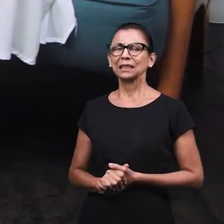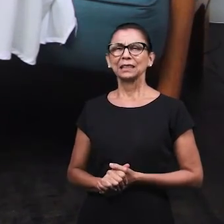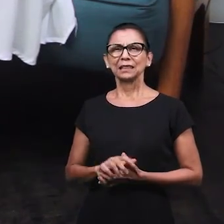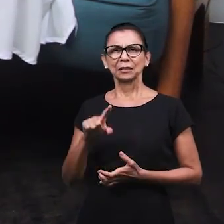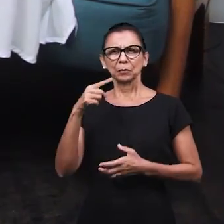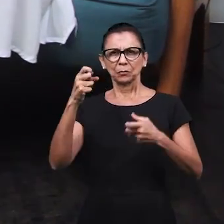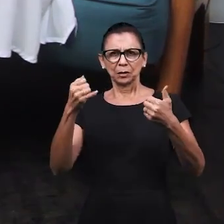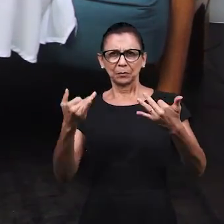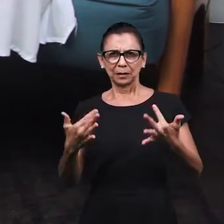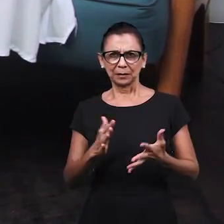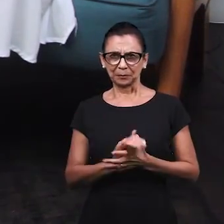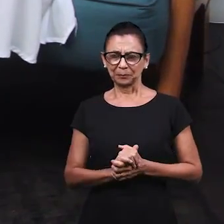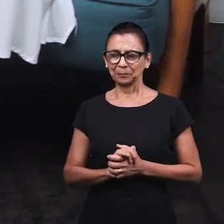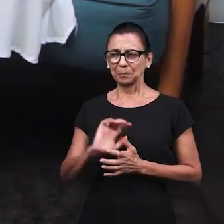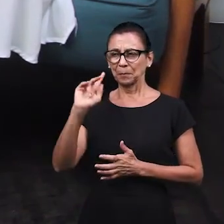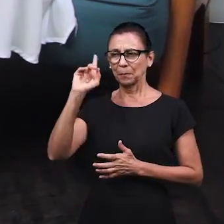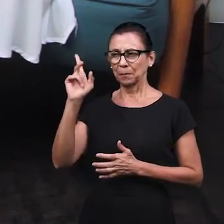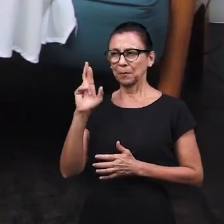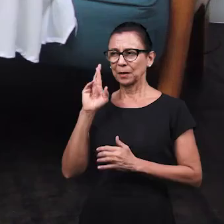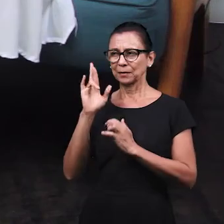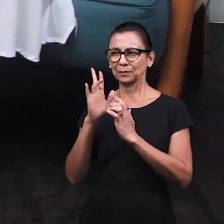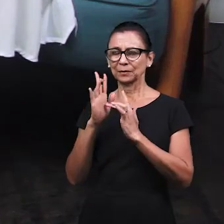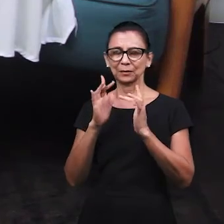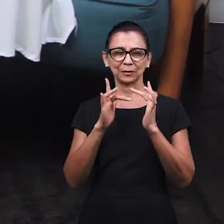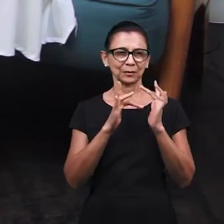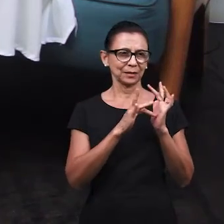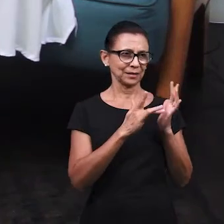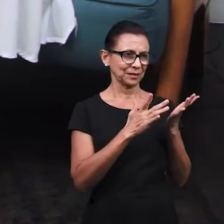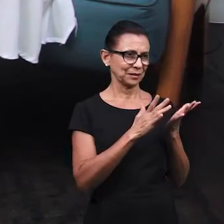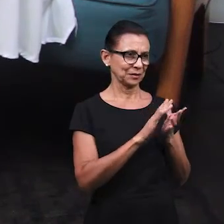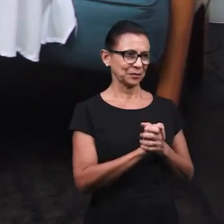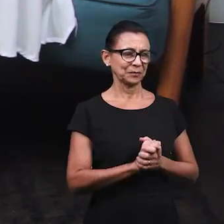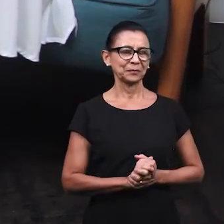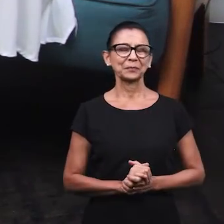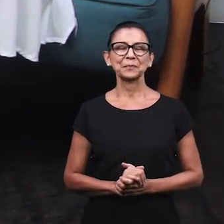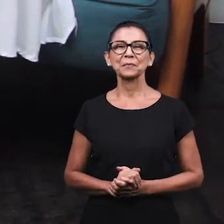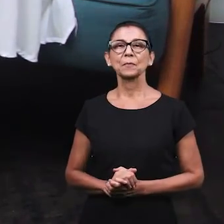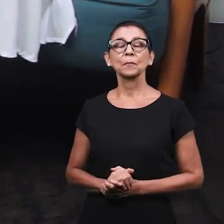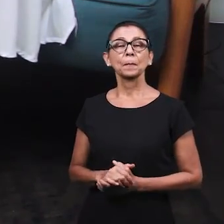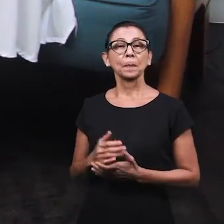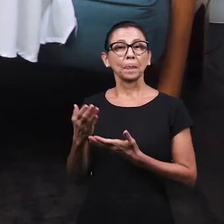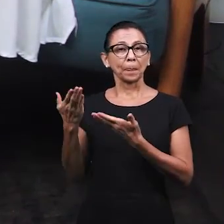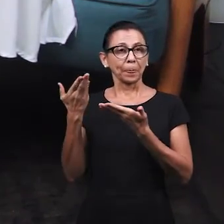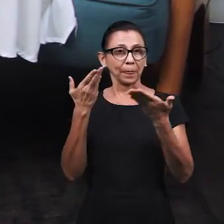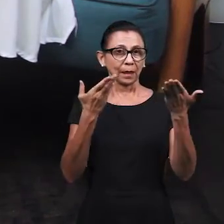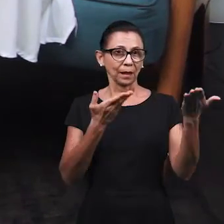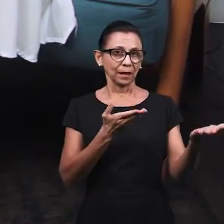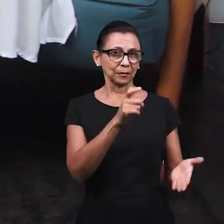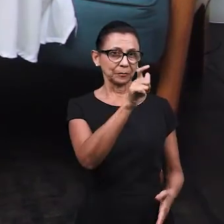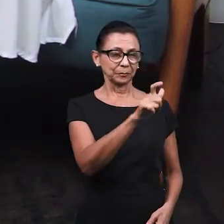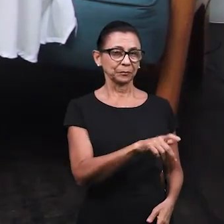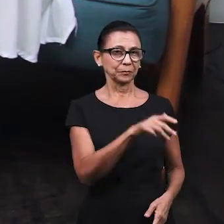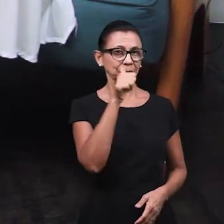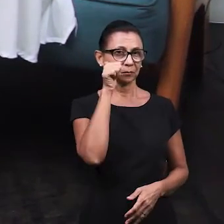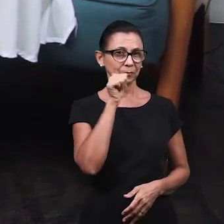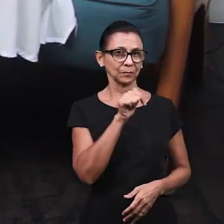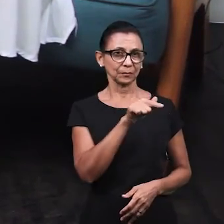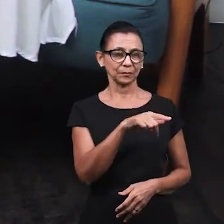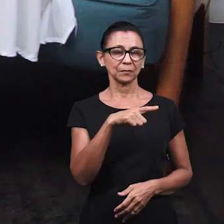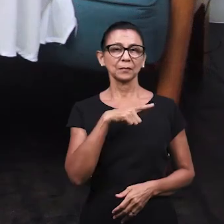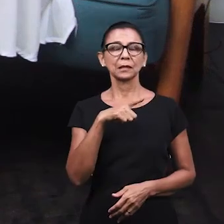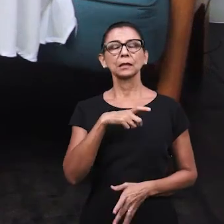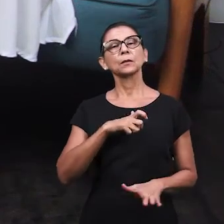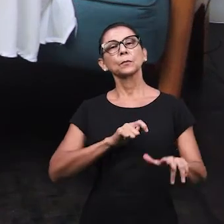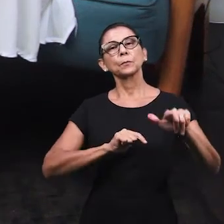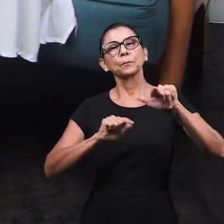depois eu vou explicar quem é a Lucélia. Lucélia, paz, Senhor. Paz, Senhor, pastor Josias. Muito bem. Olha só, a Lucélia, ela tem um